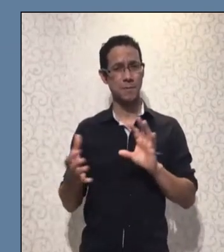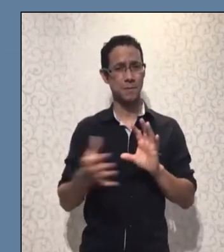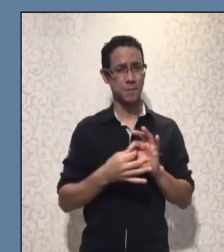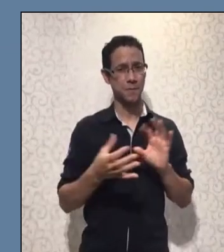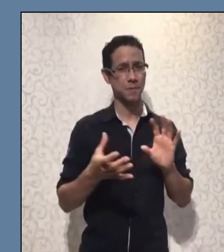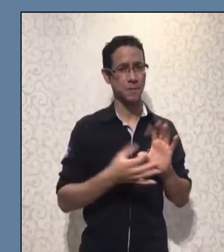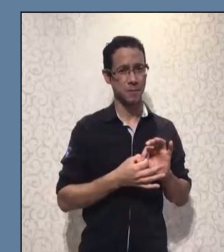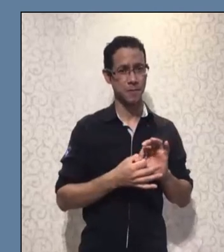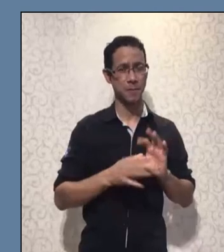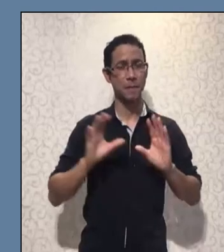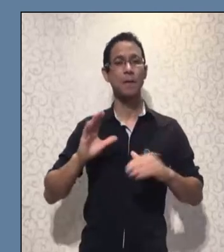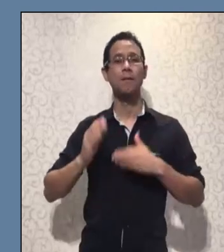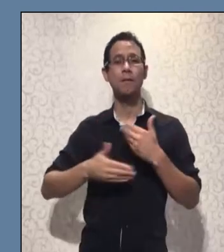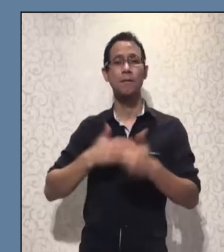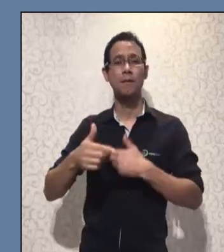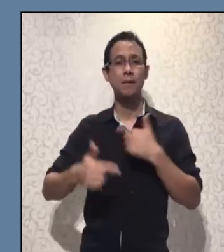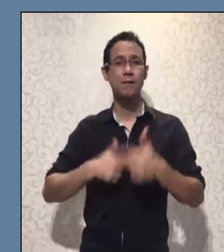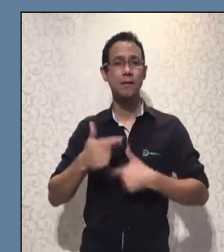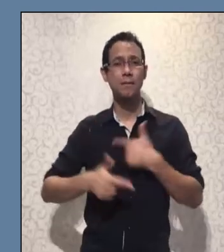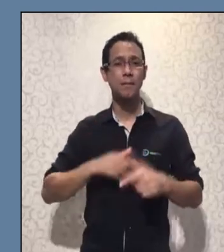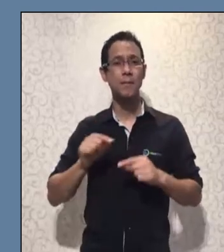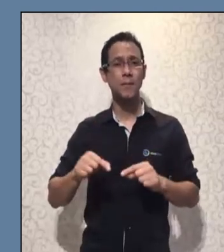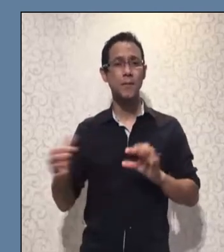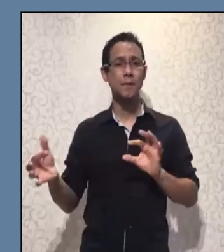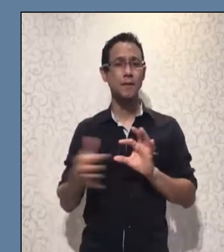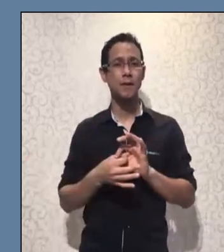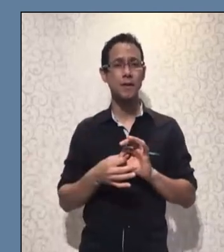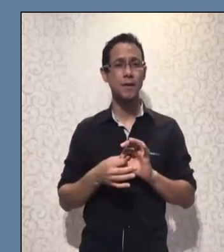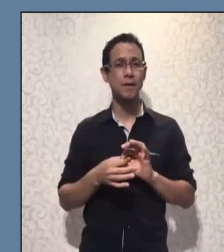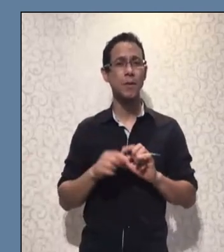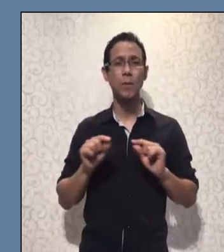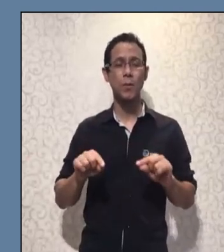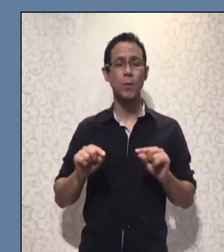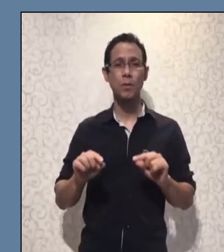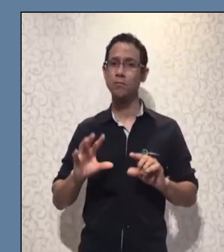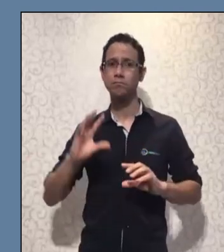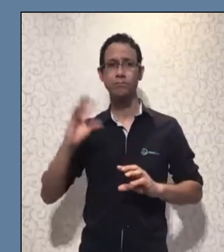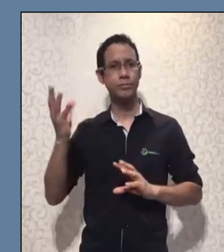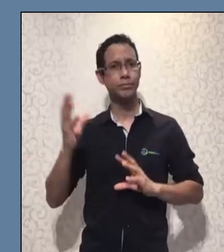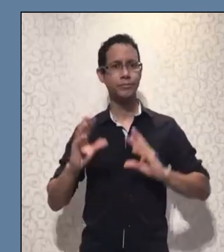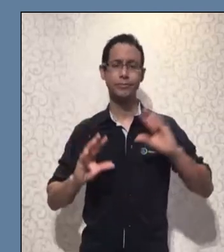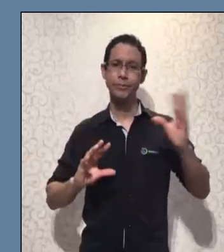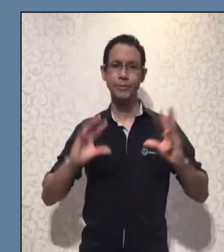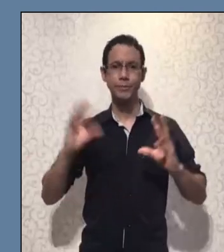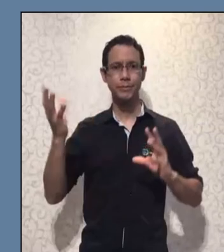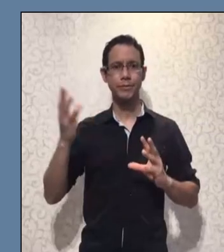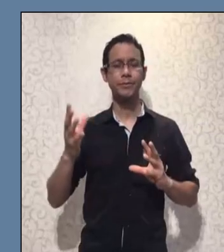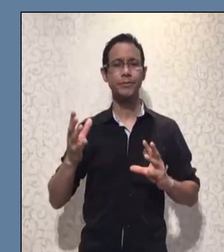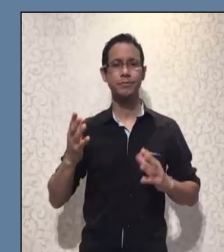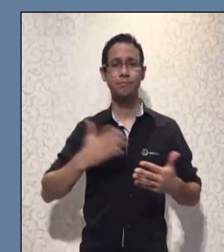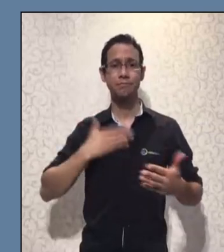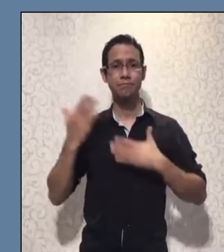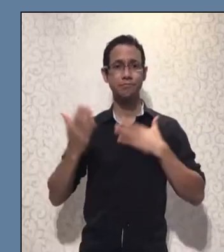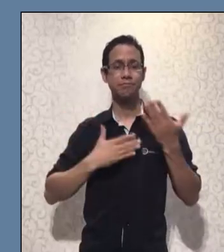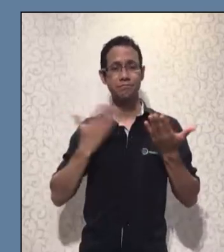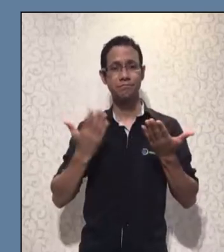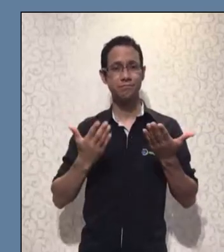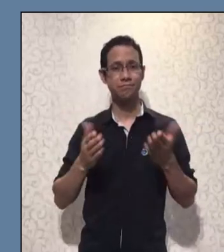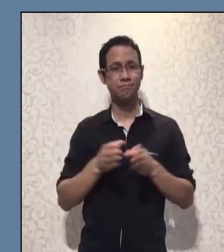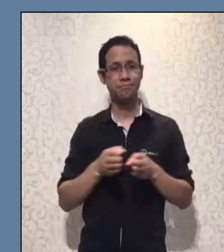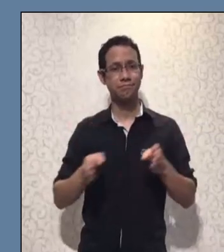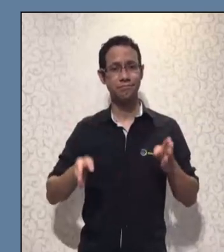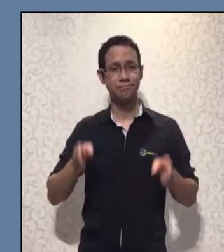passamos a trabalhar com parcerias que a princípio seriam inusitadas, né? Nesse momento, e foi uma